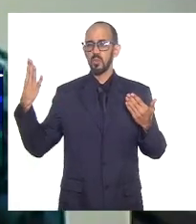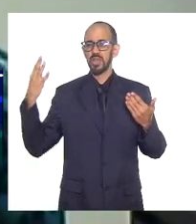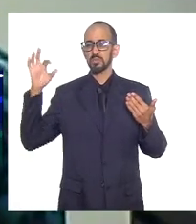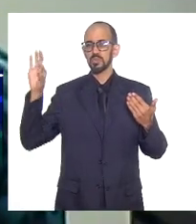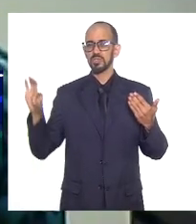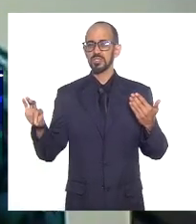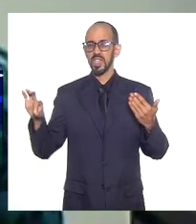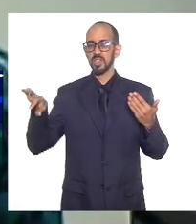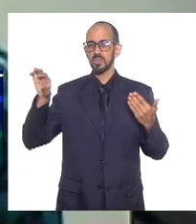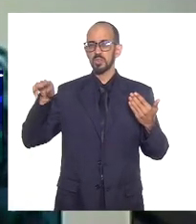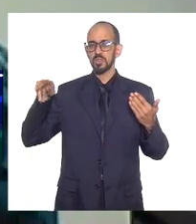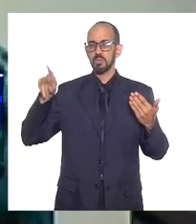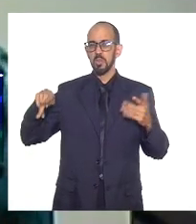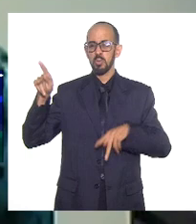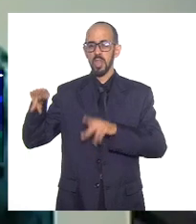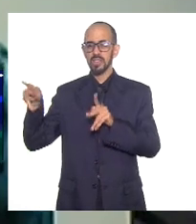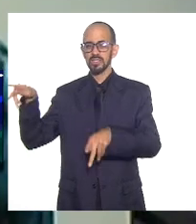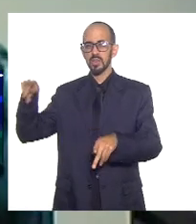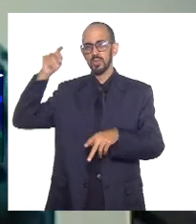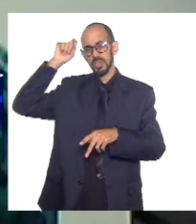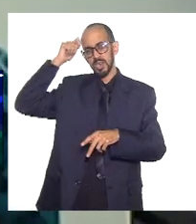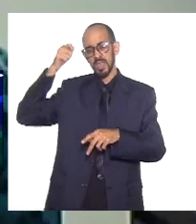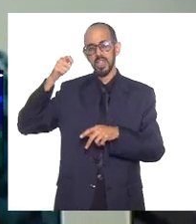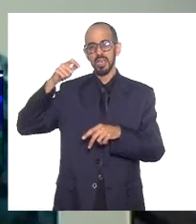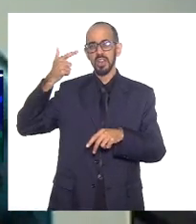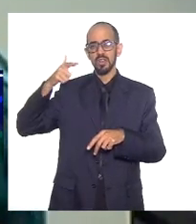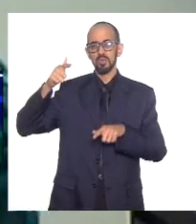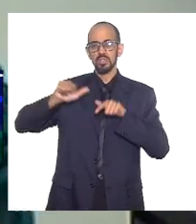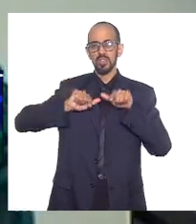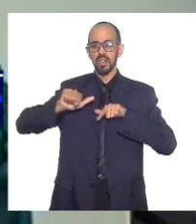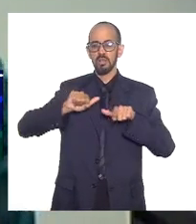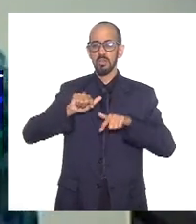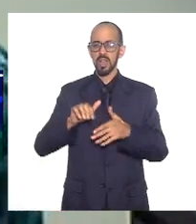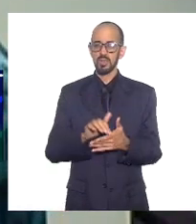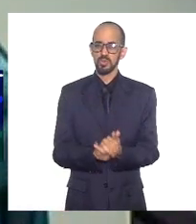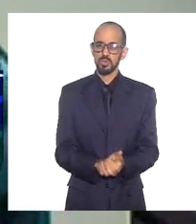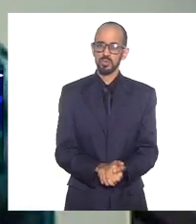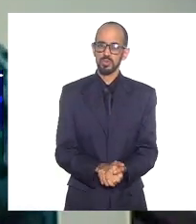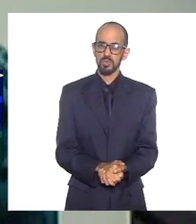64% da população negra encontra-se desocupada.